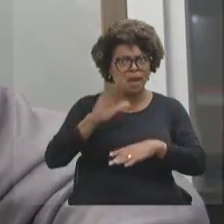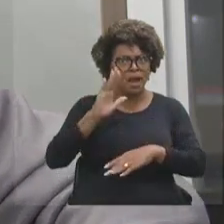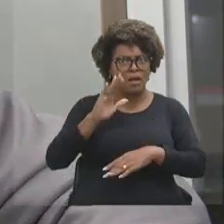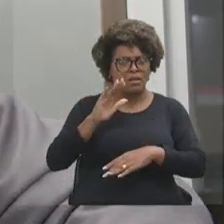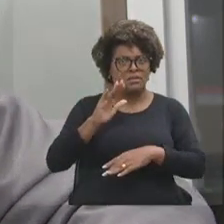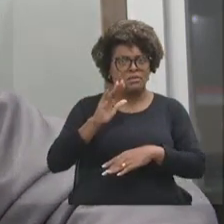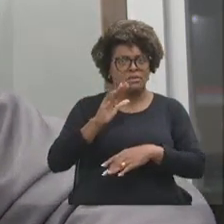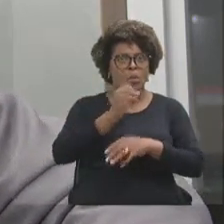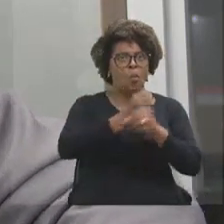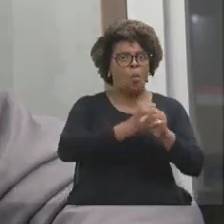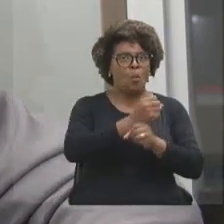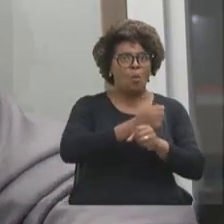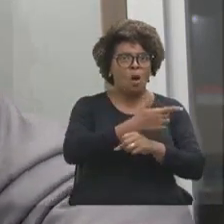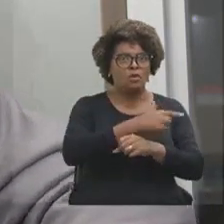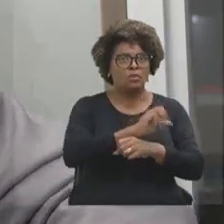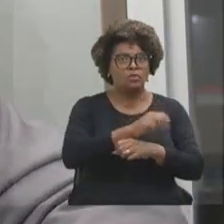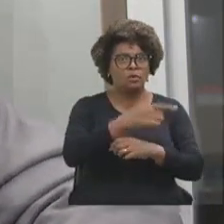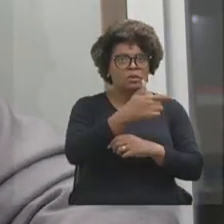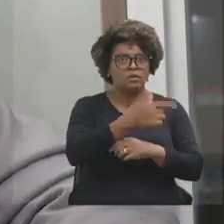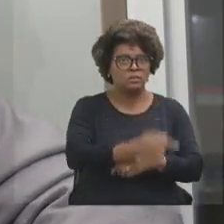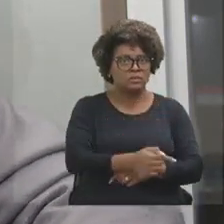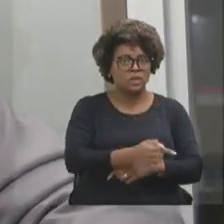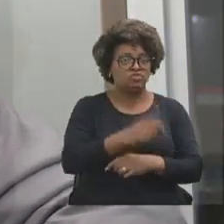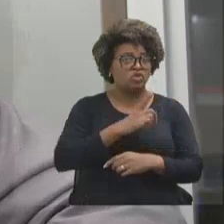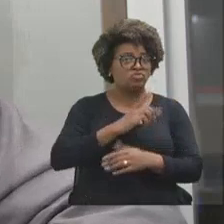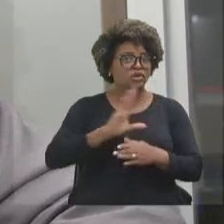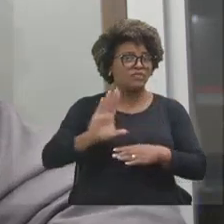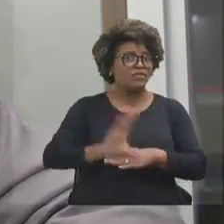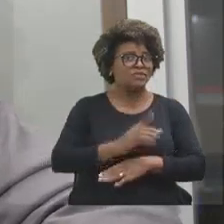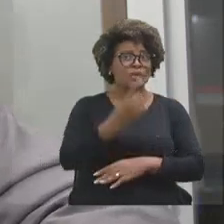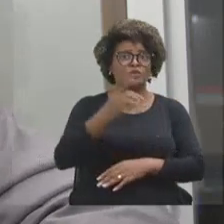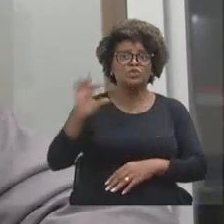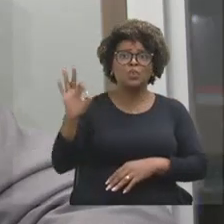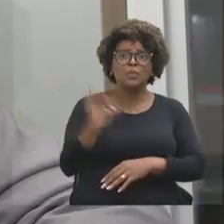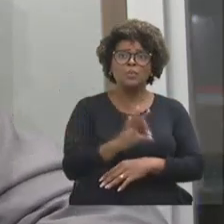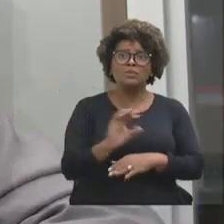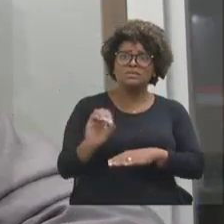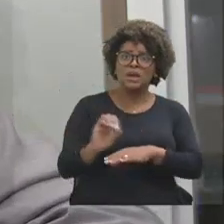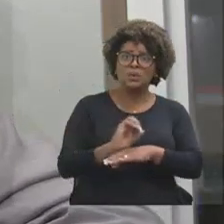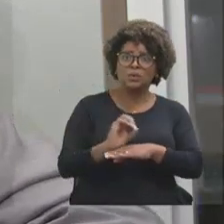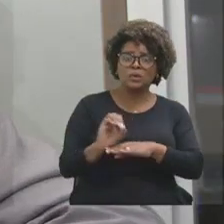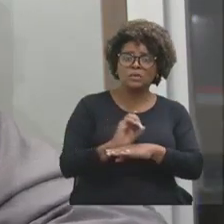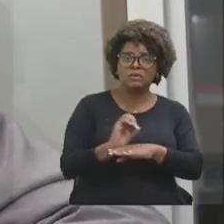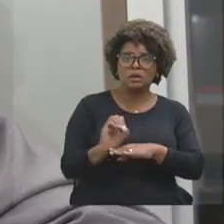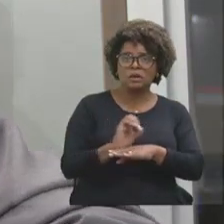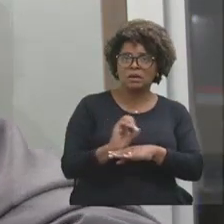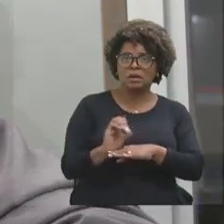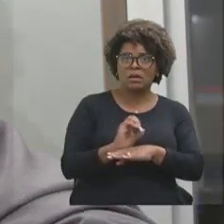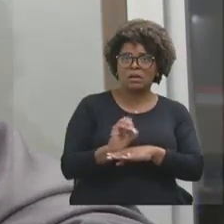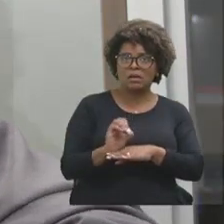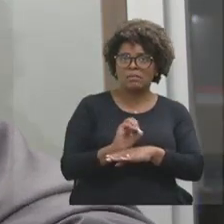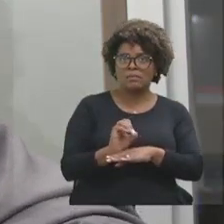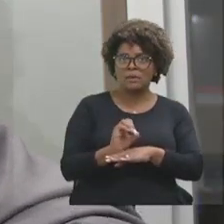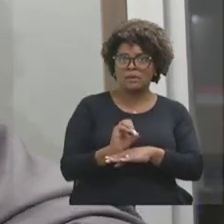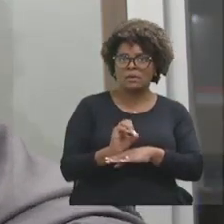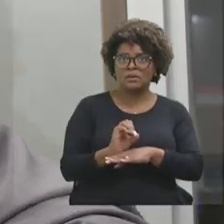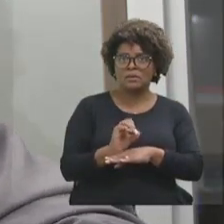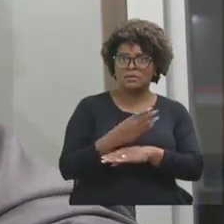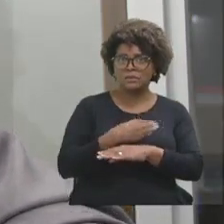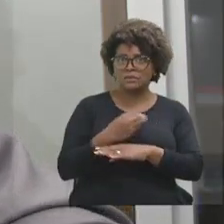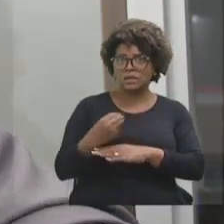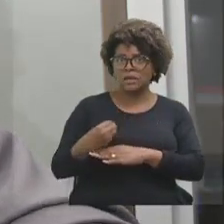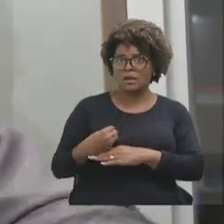o estado de Minas Gerais investiu 1% do orçamento da atenção primária em saúde